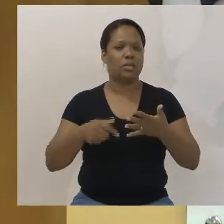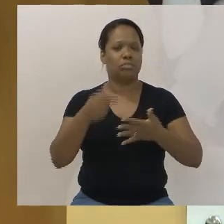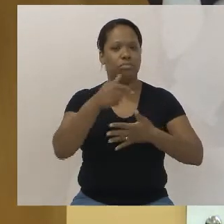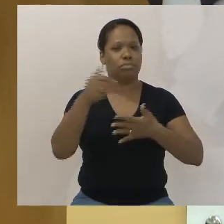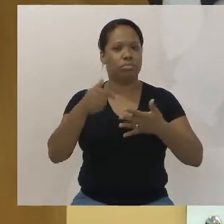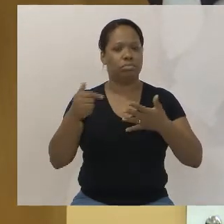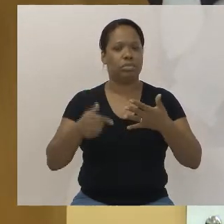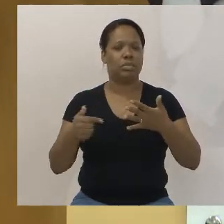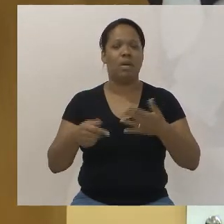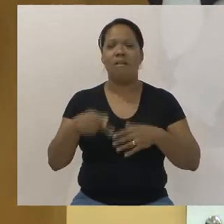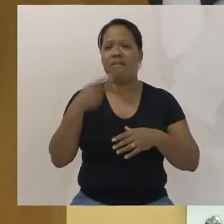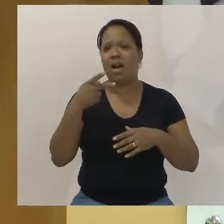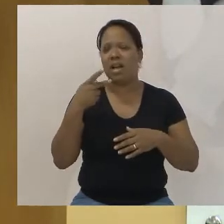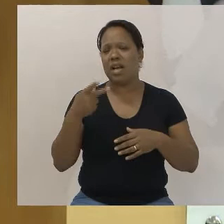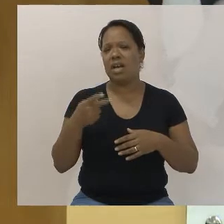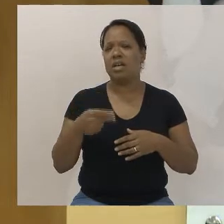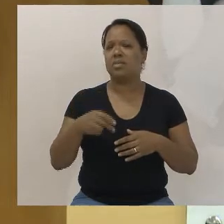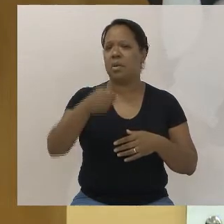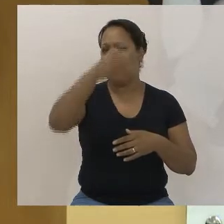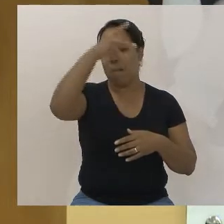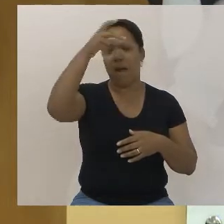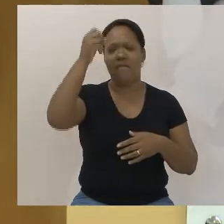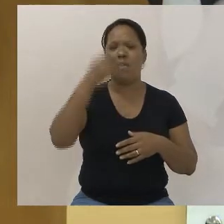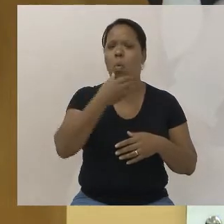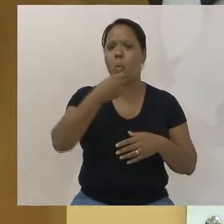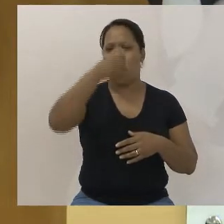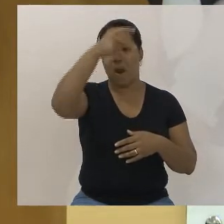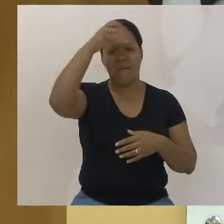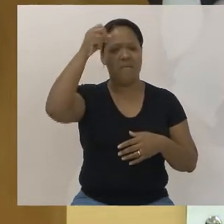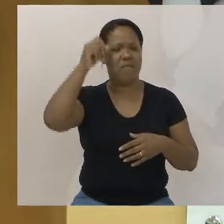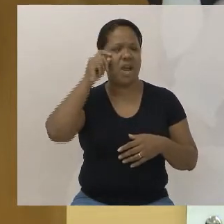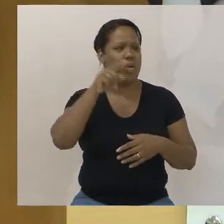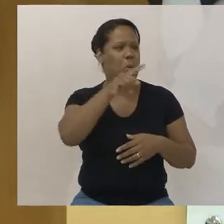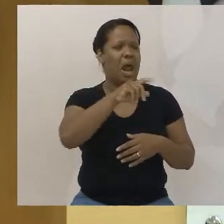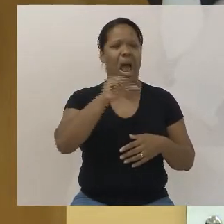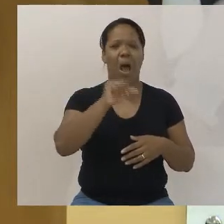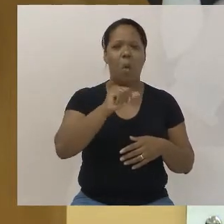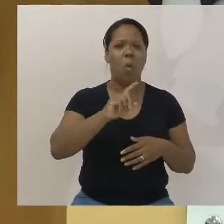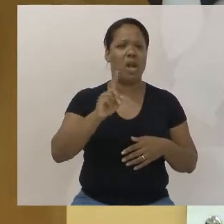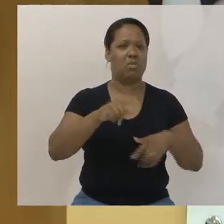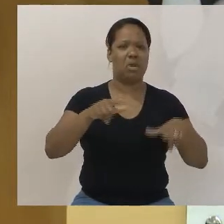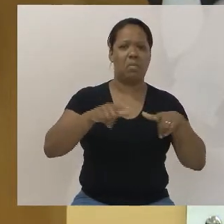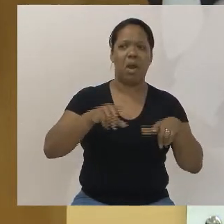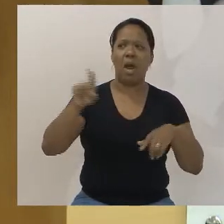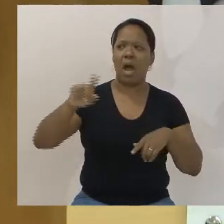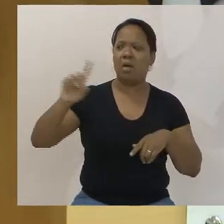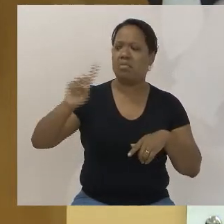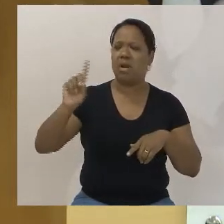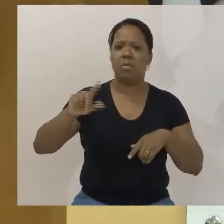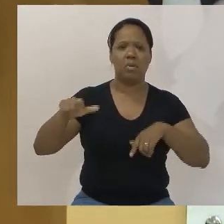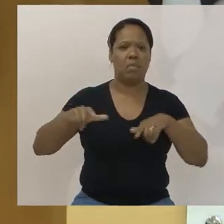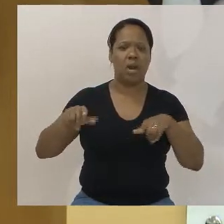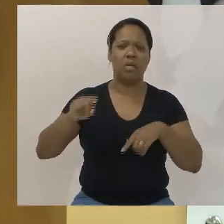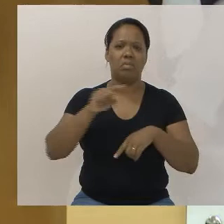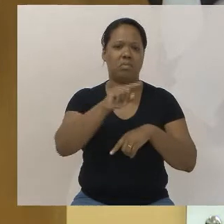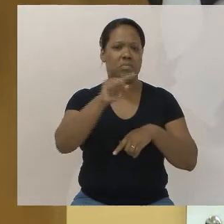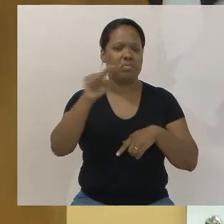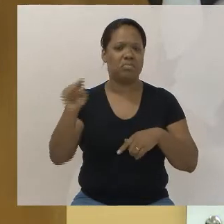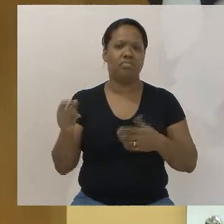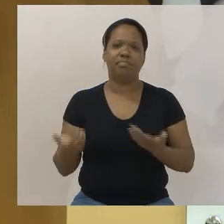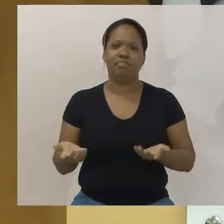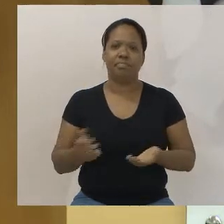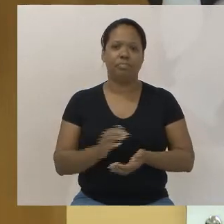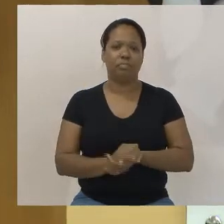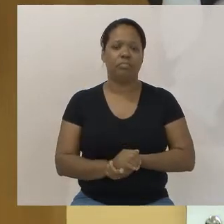o prefeito não está fazendo essa obra está fazendo aquela eu sempre friso preso aqui nessa tribuna é muitas vezes vereador